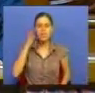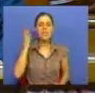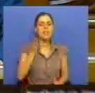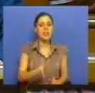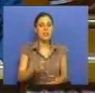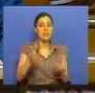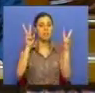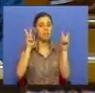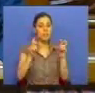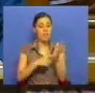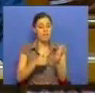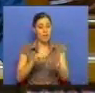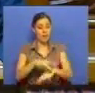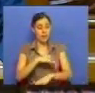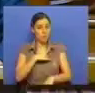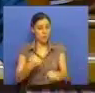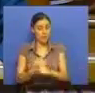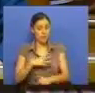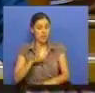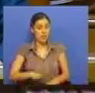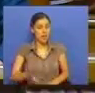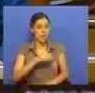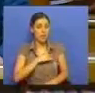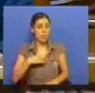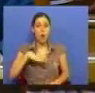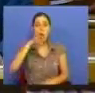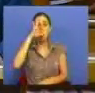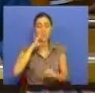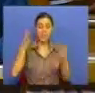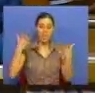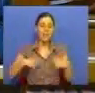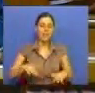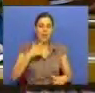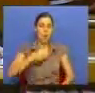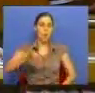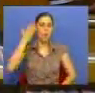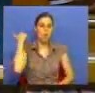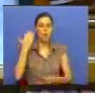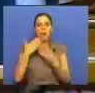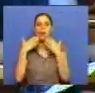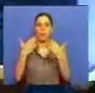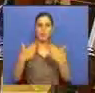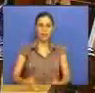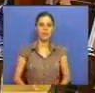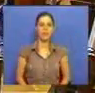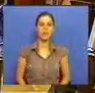que, em matéria de falta de médicos no Serviço Nacional de Saúde, o Governo está de férias há muito tempo. Muito obrigado.